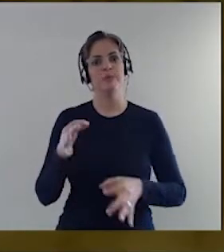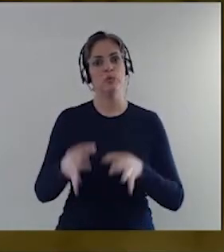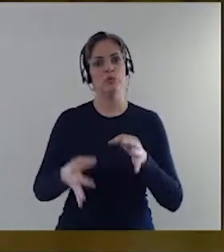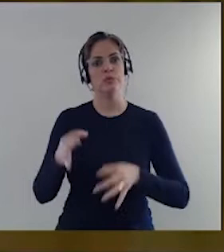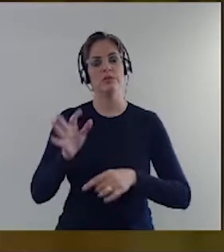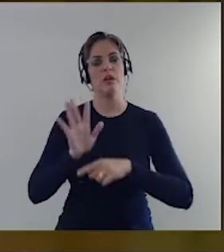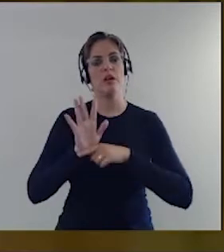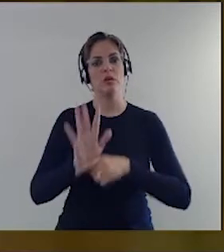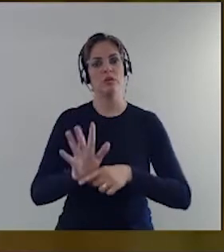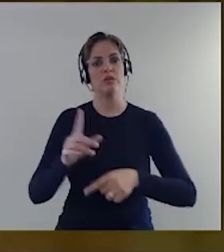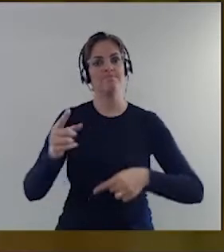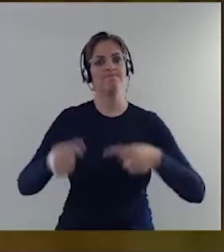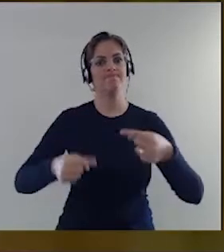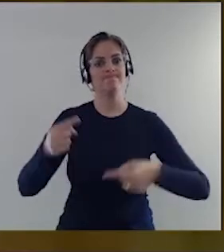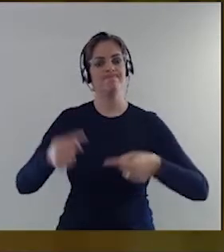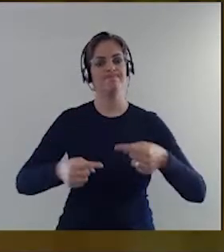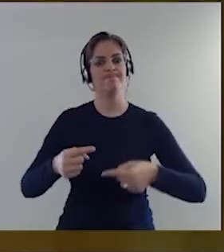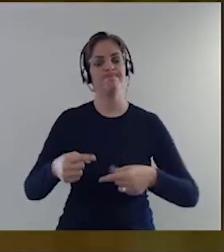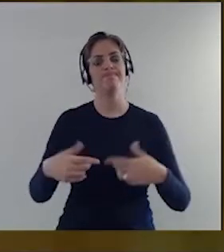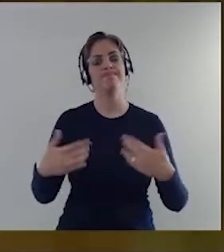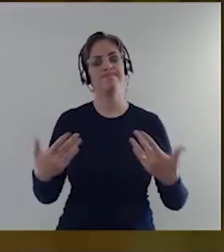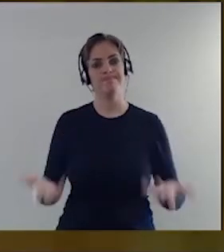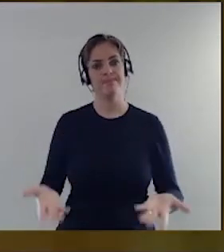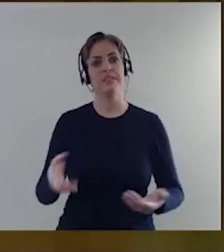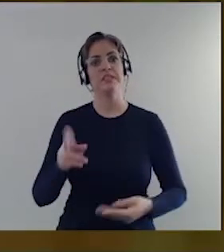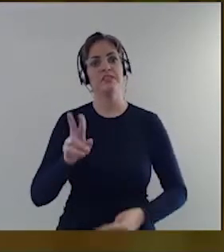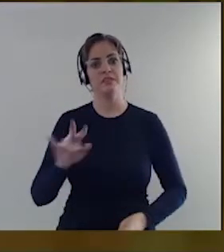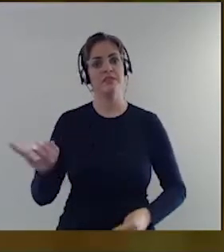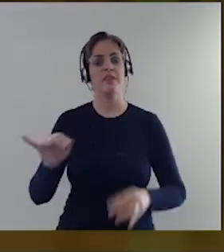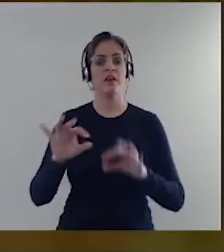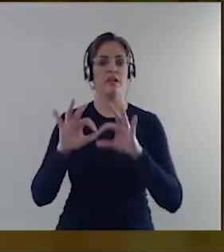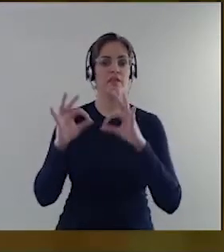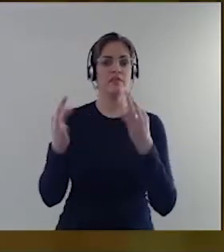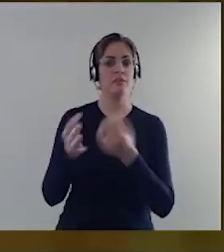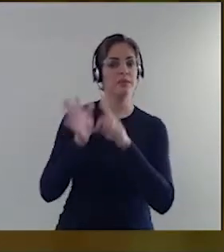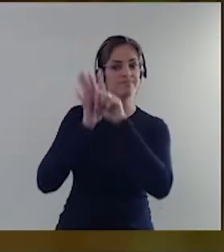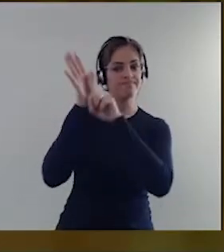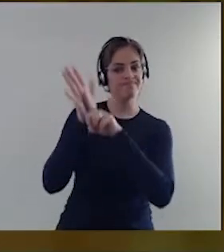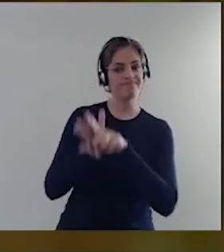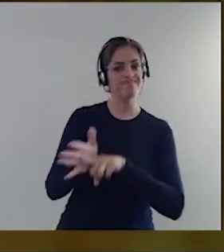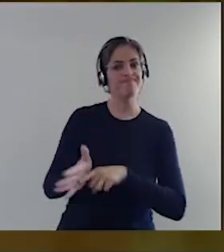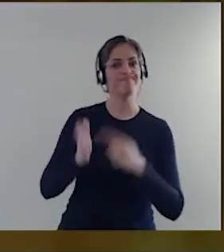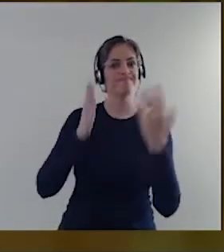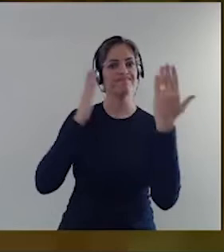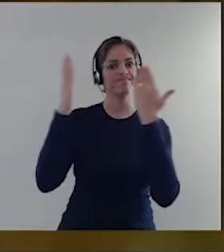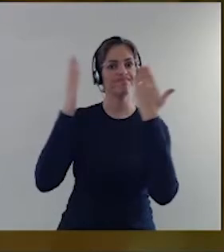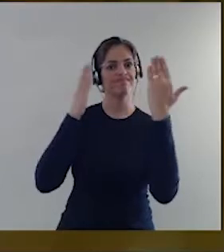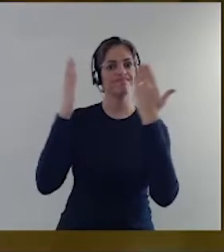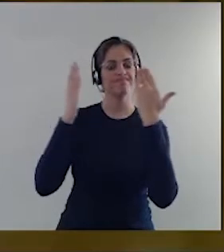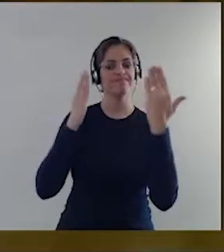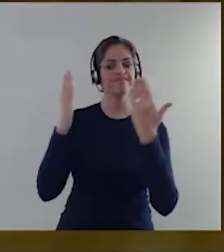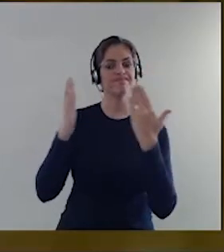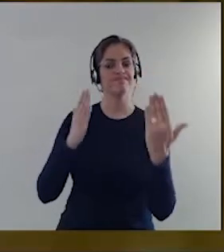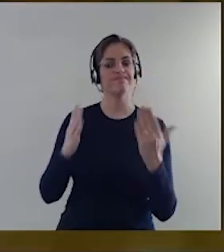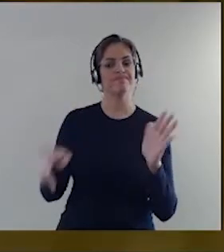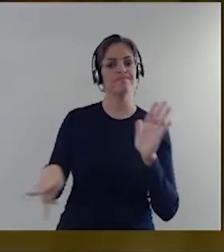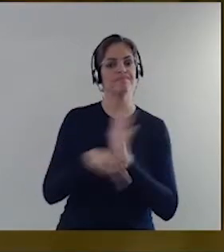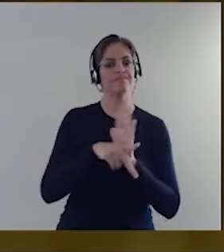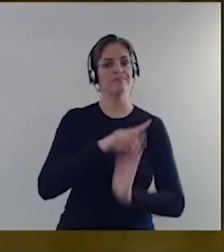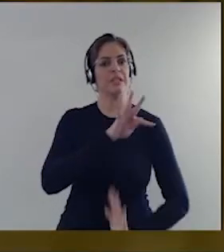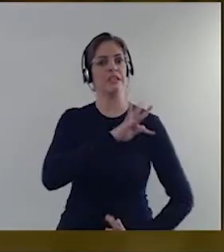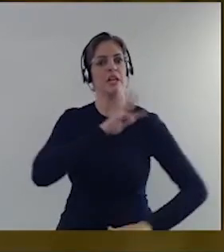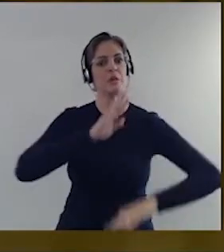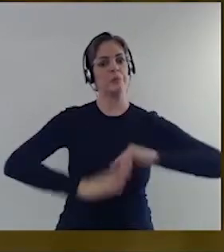judiciário, para que a família seja submetida a um estudo psicossocial, feito por equipe técnica própria,